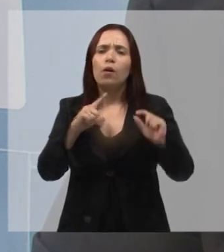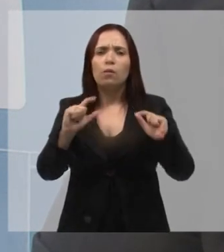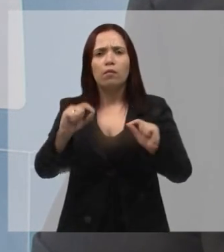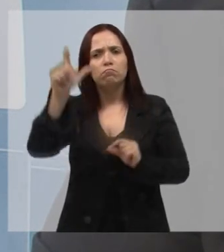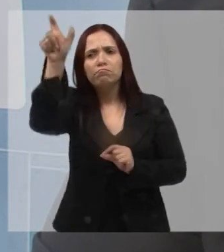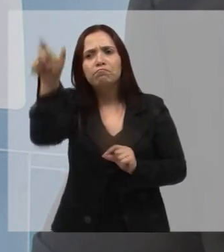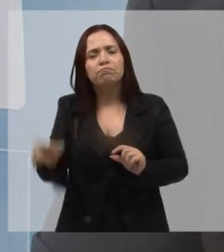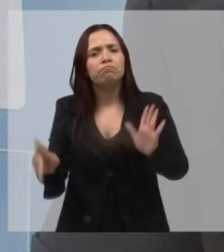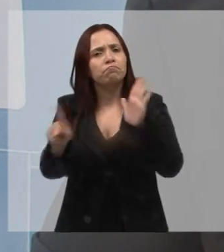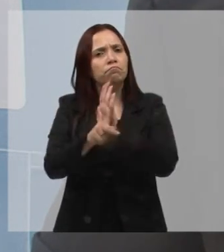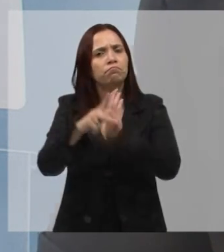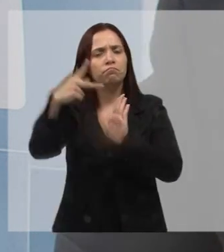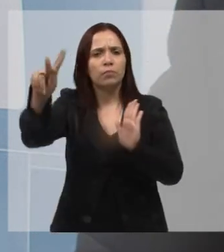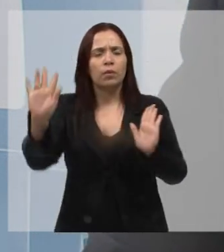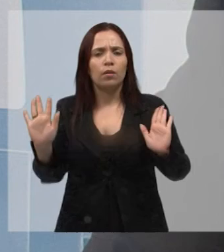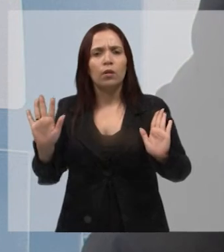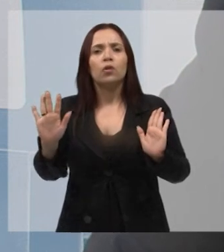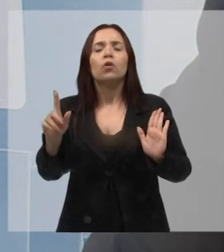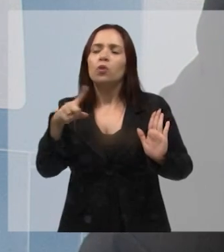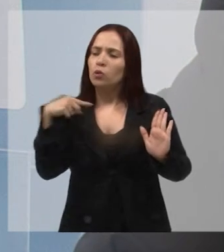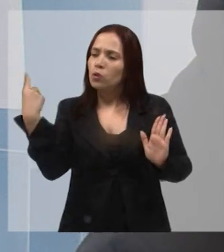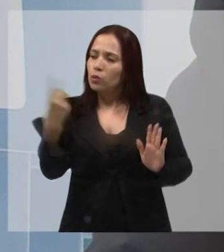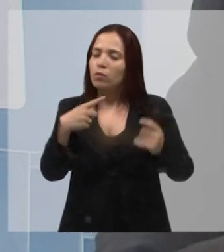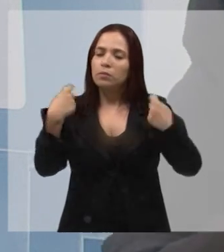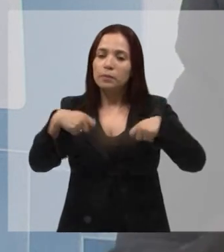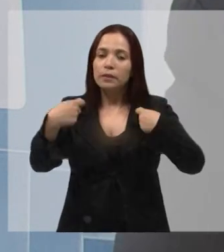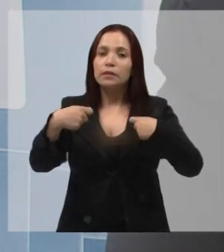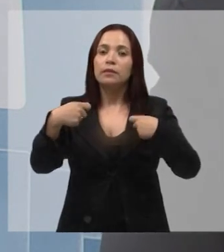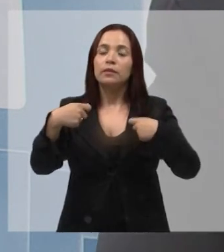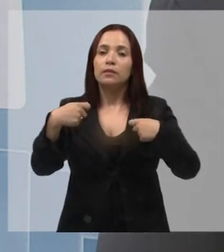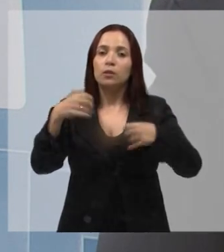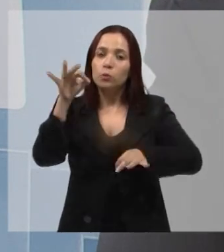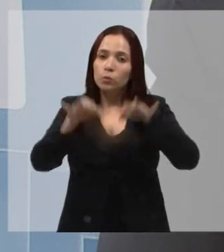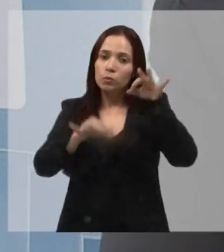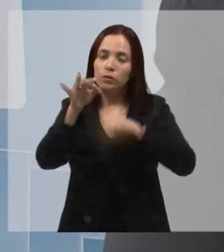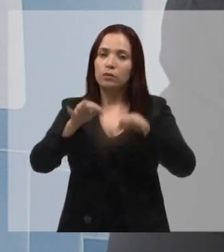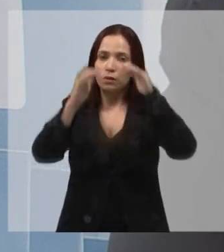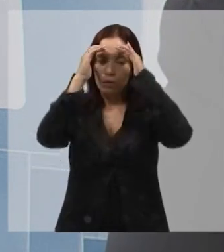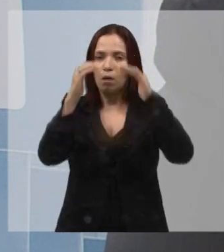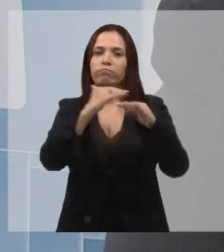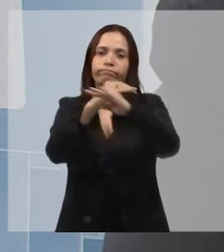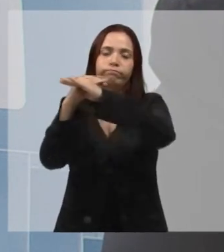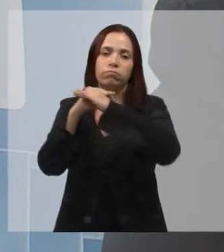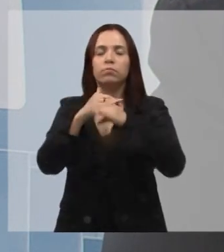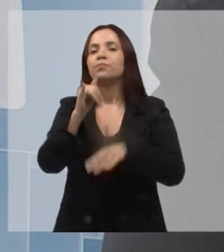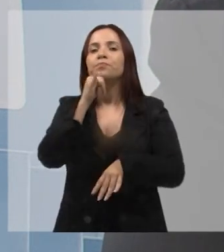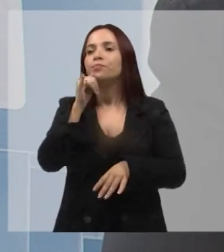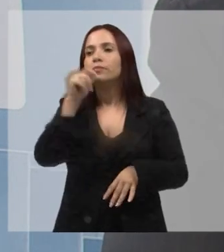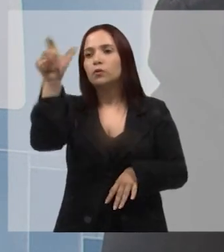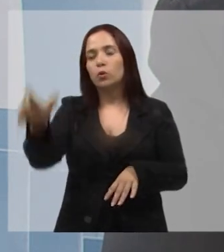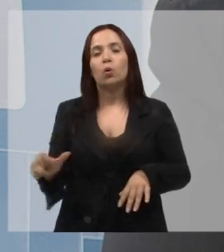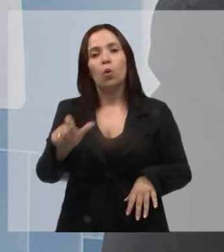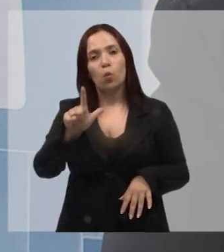um direito normal. A gente tem que encarar a justiça como ela é. Por exemplo, o Lula não era para estar